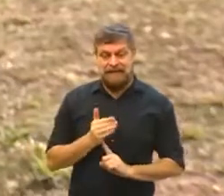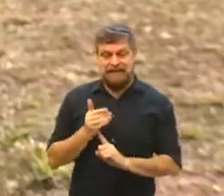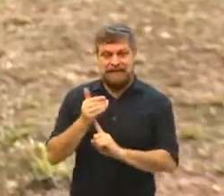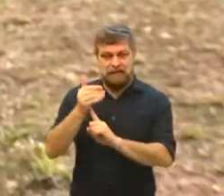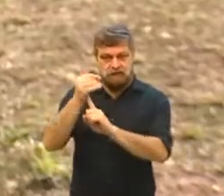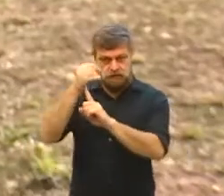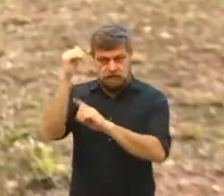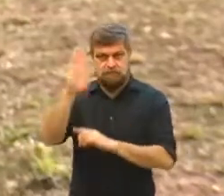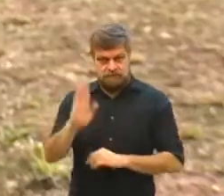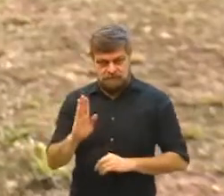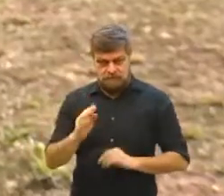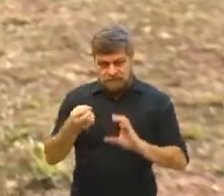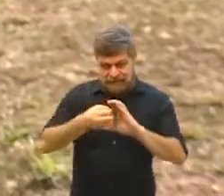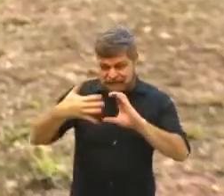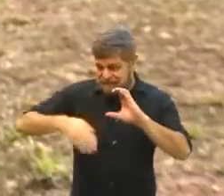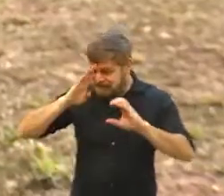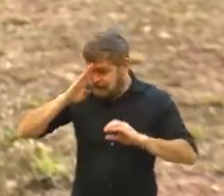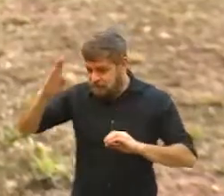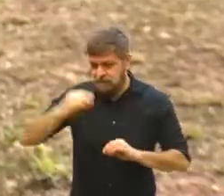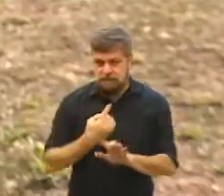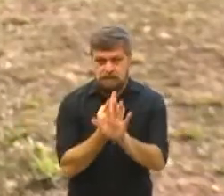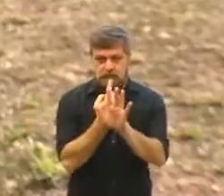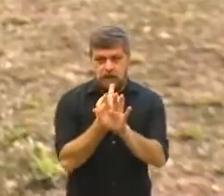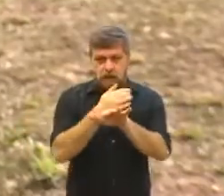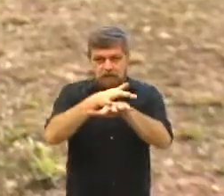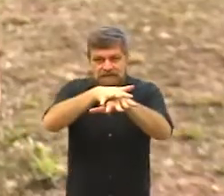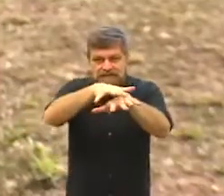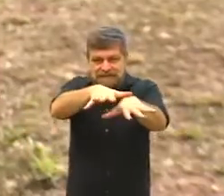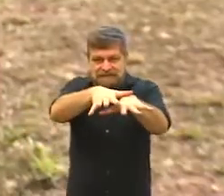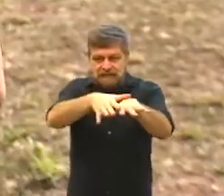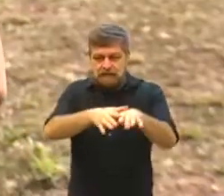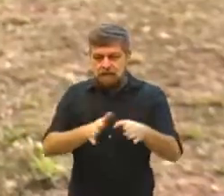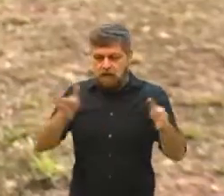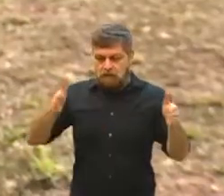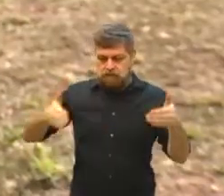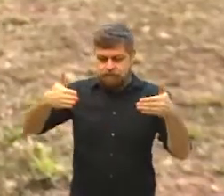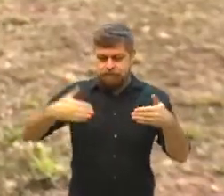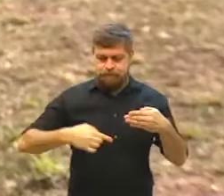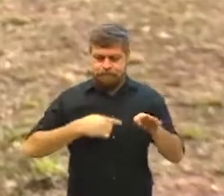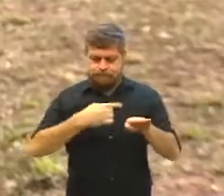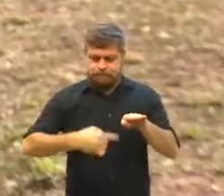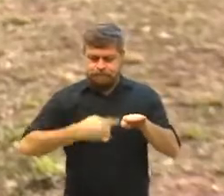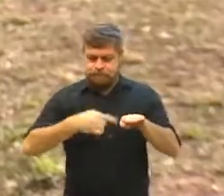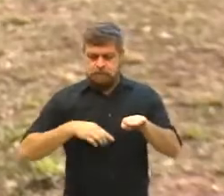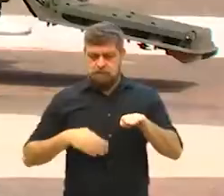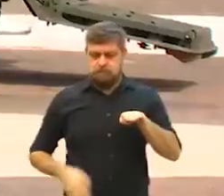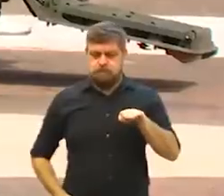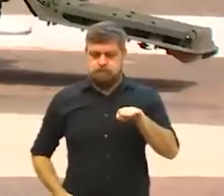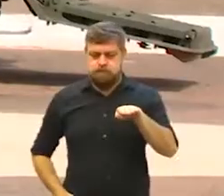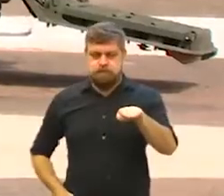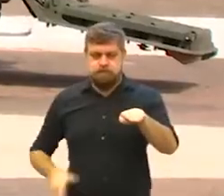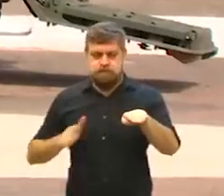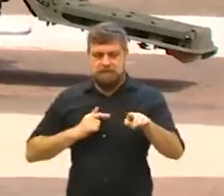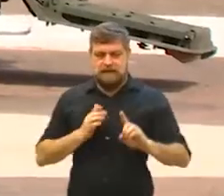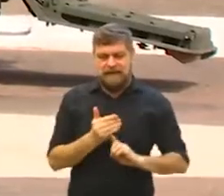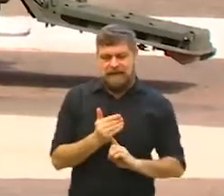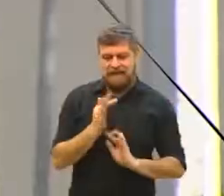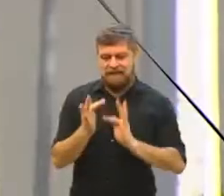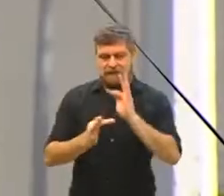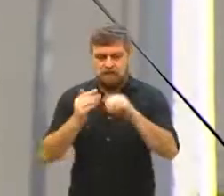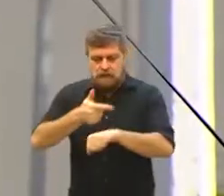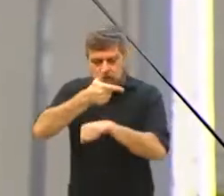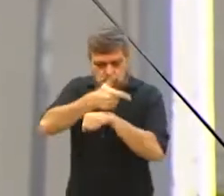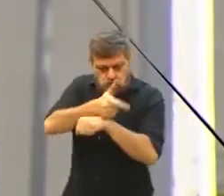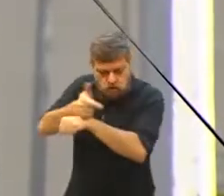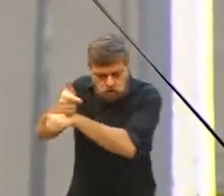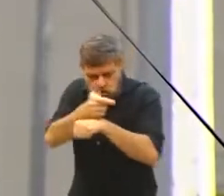tecnologia Nacional a principal característica dela é o design modular que permite incorporar diferentes tecnologias